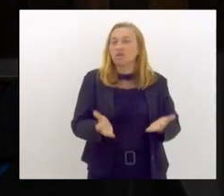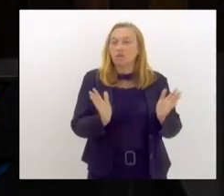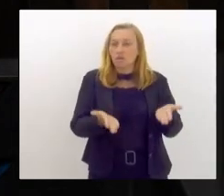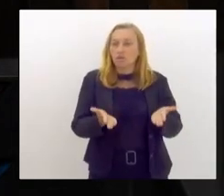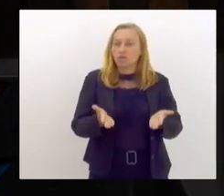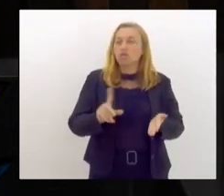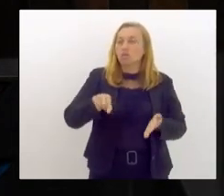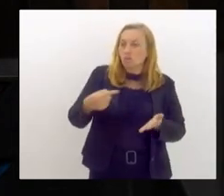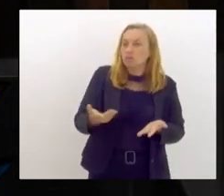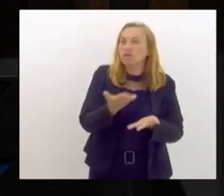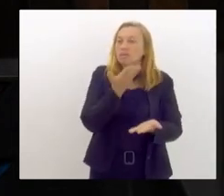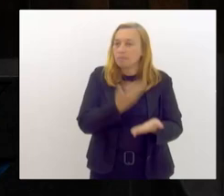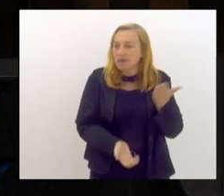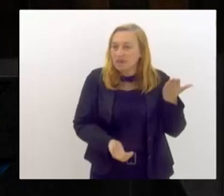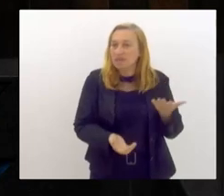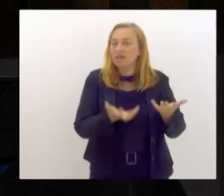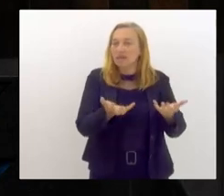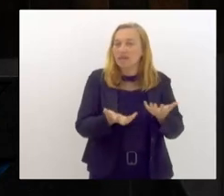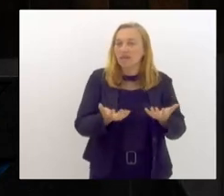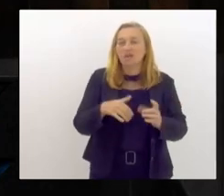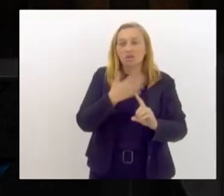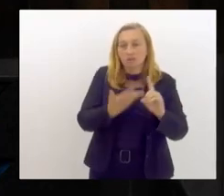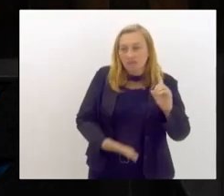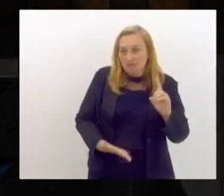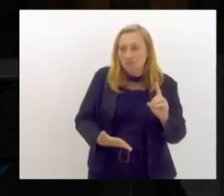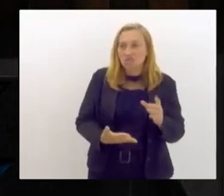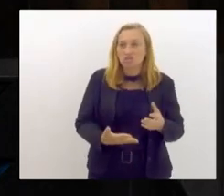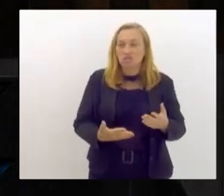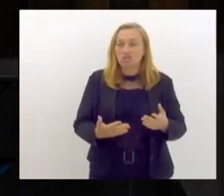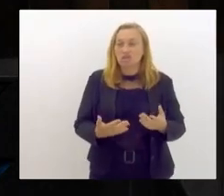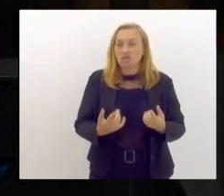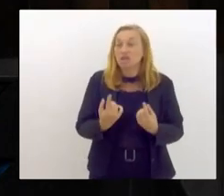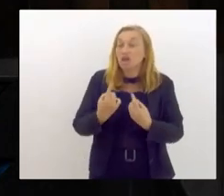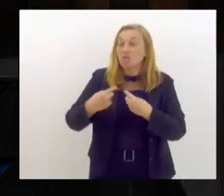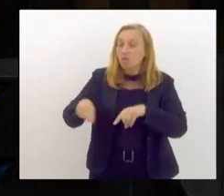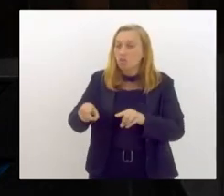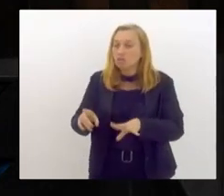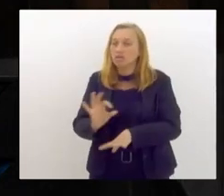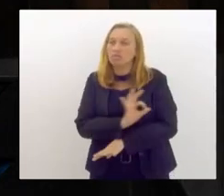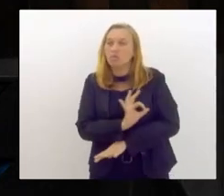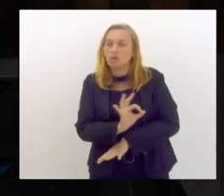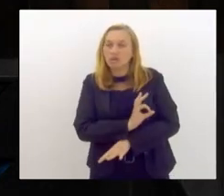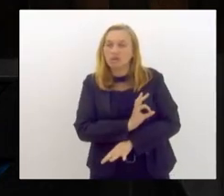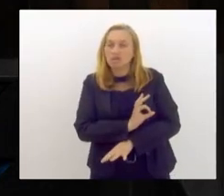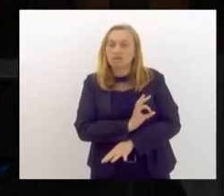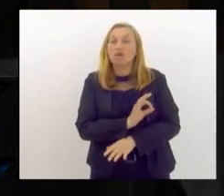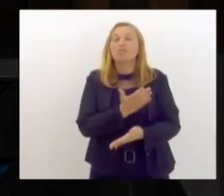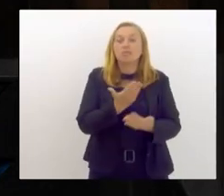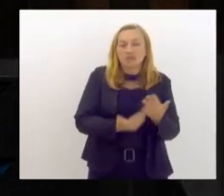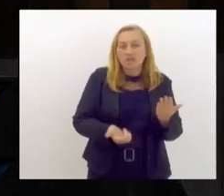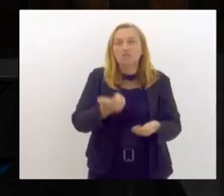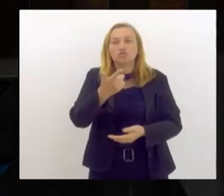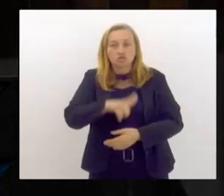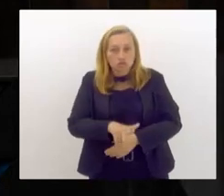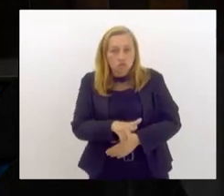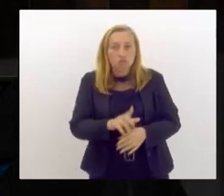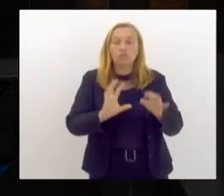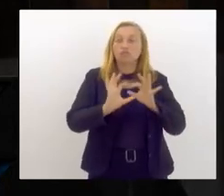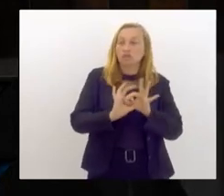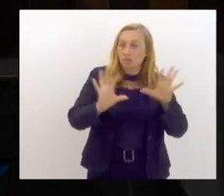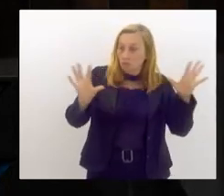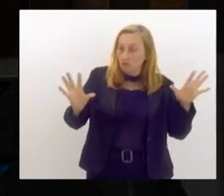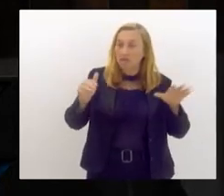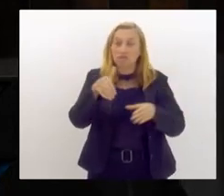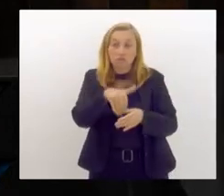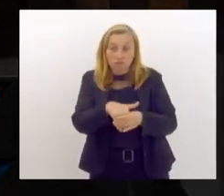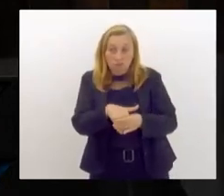outra surra, querendo homenagear aqueles que repudiam a força policial, tomaram outra surra democrática no